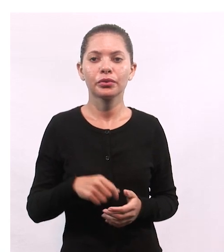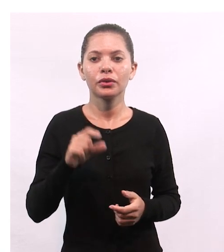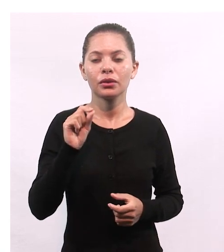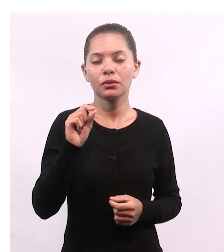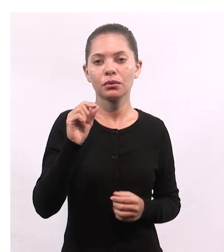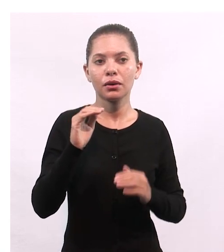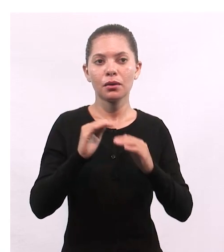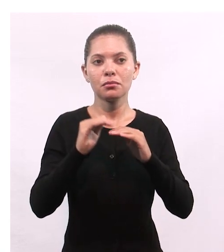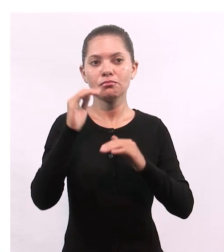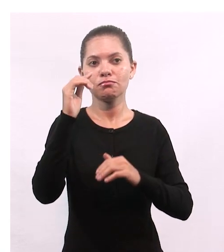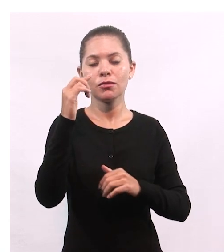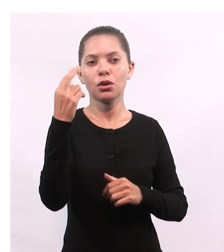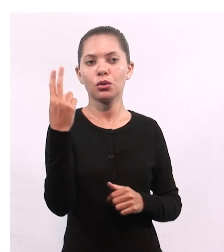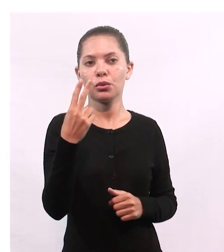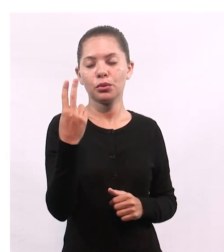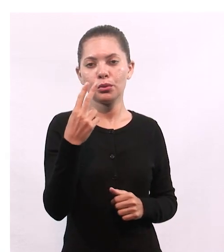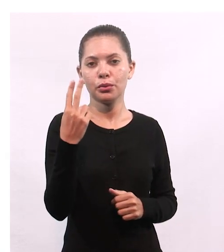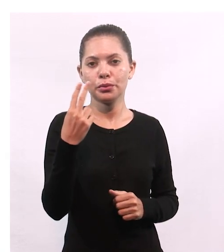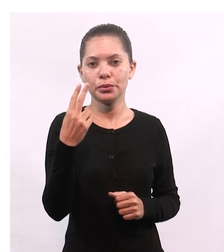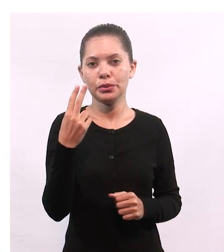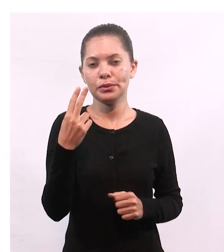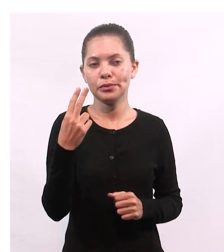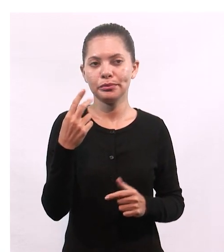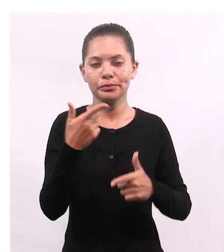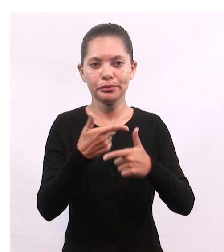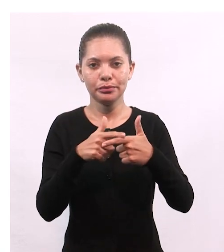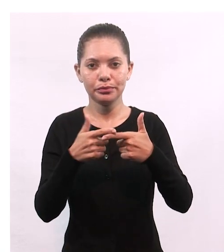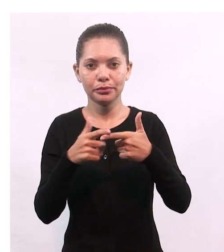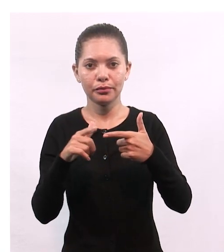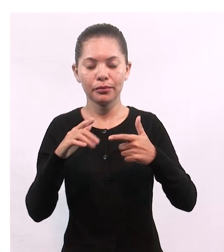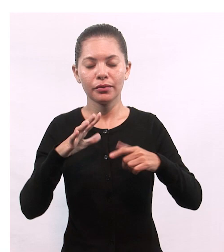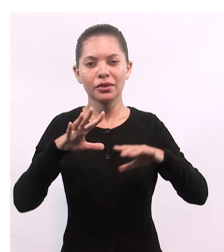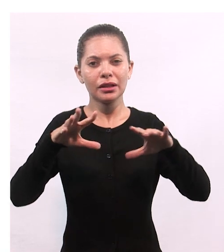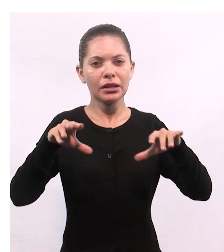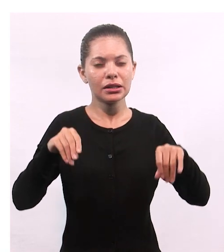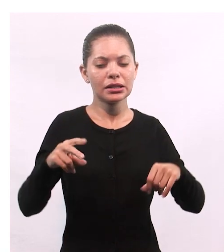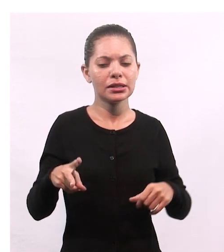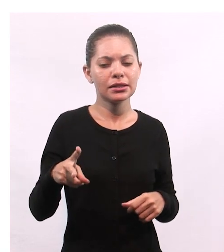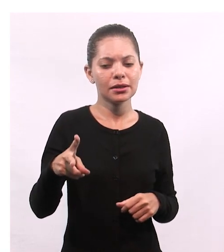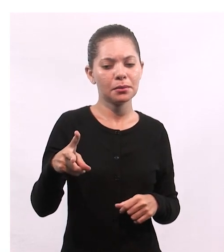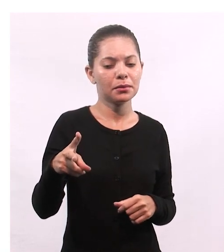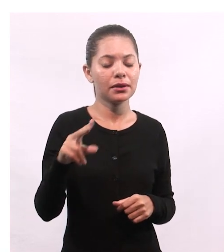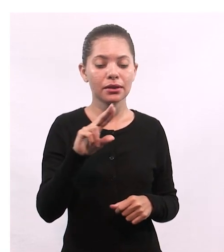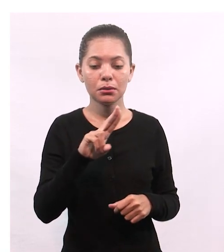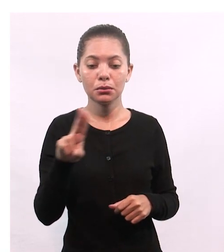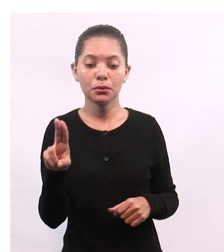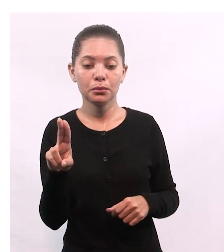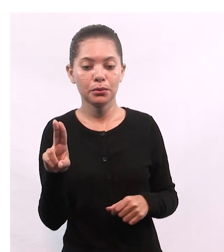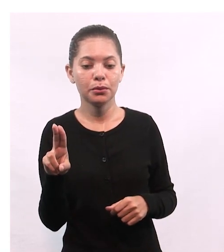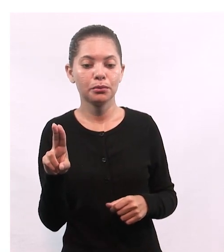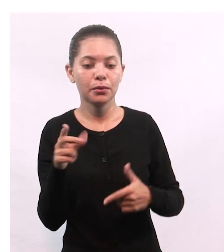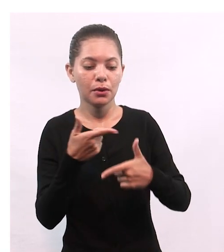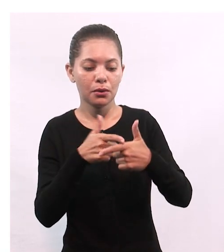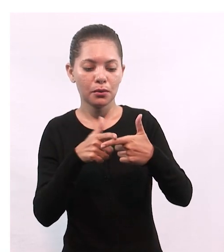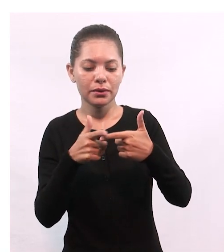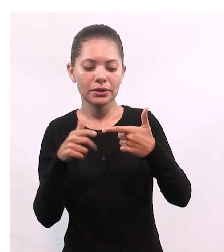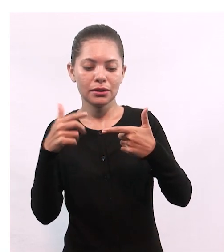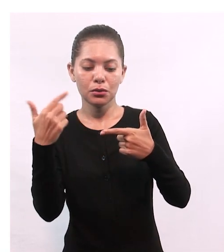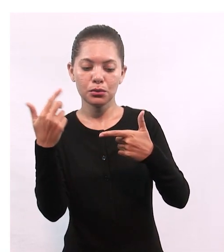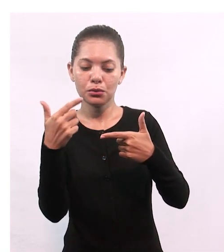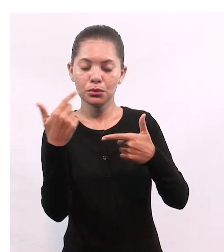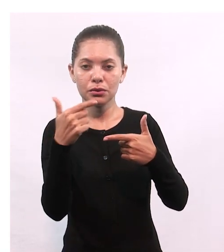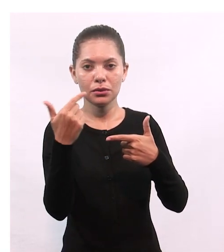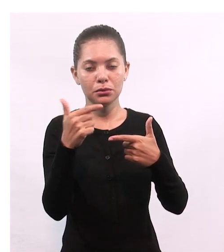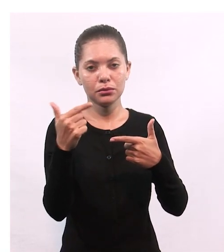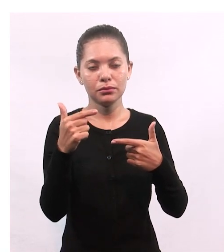uma potência, um grau maior, 2. O maior grau dessa equação é 2. Então, toda vez que a gente tem essa situação, a gente dá o nome de